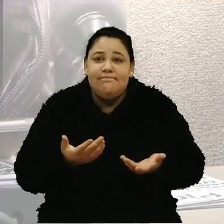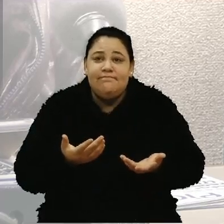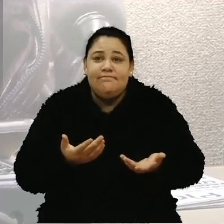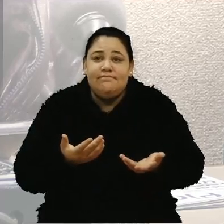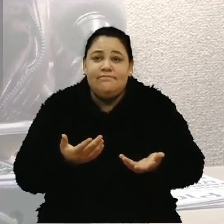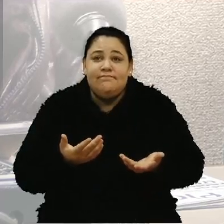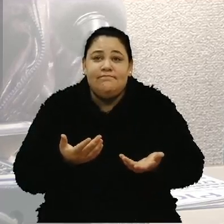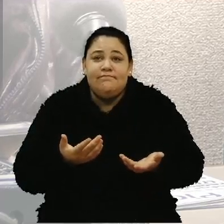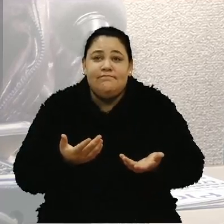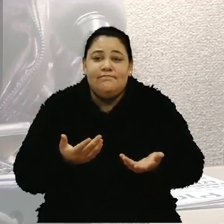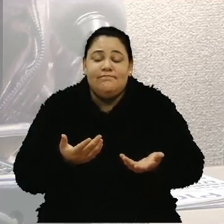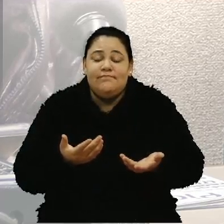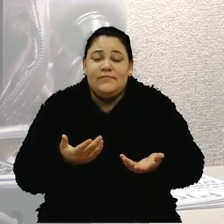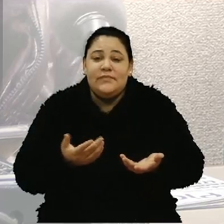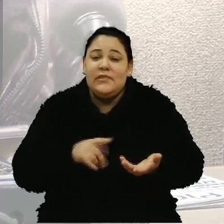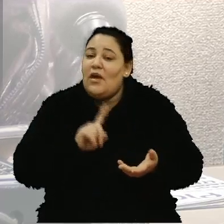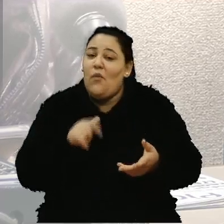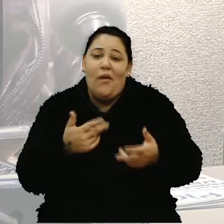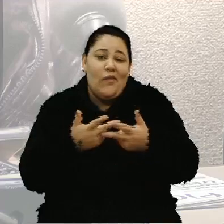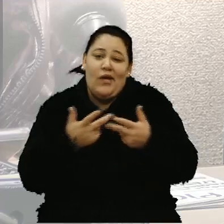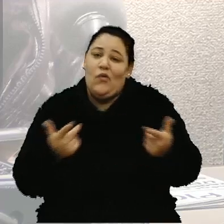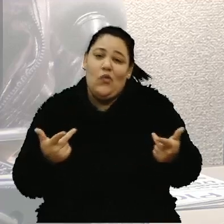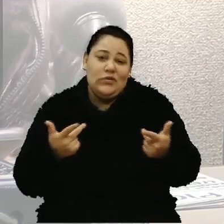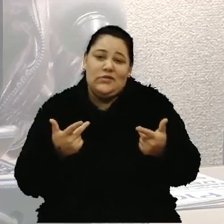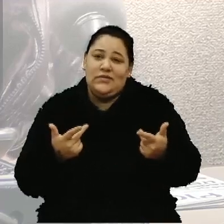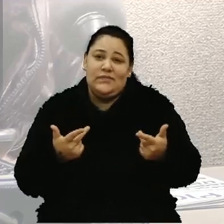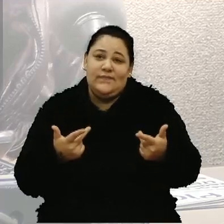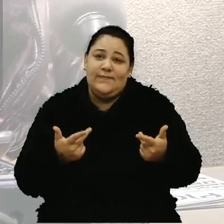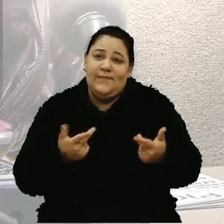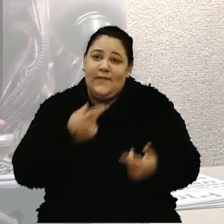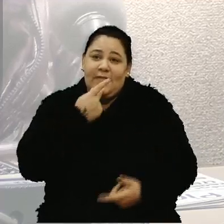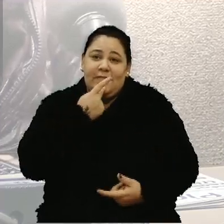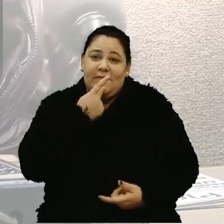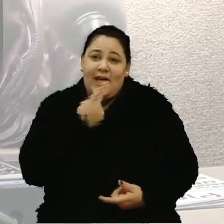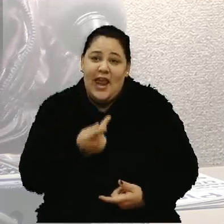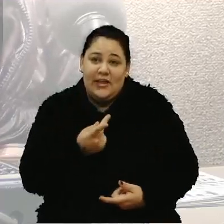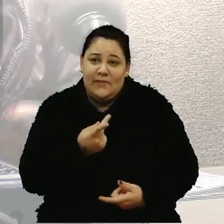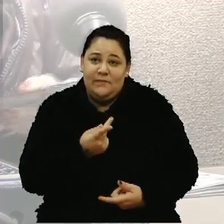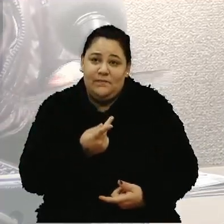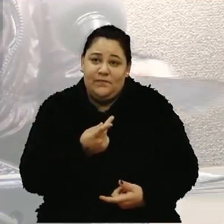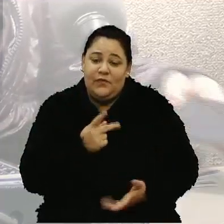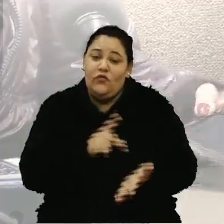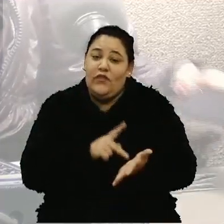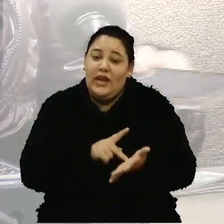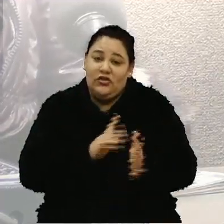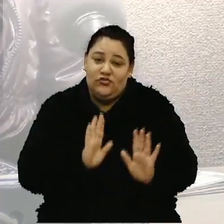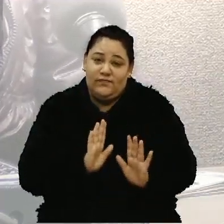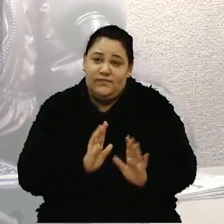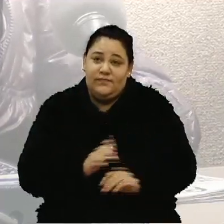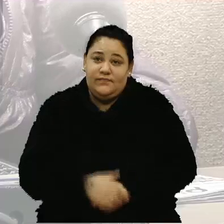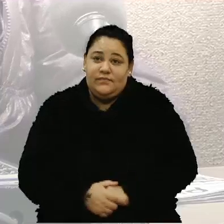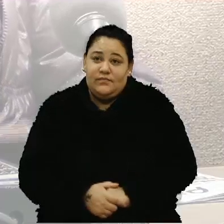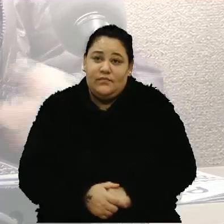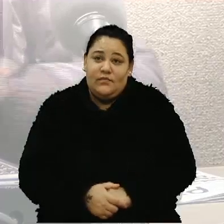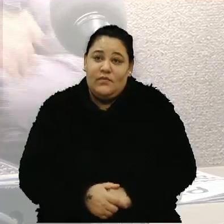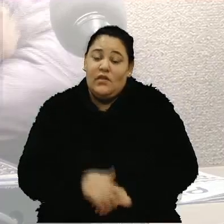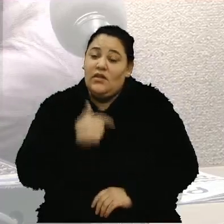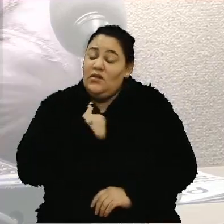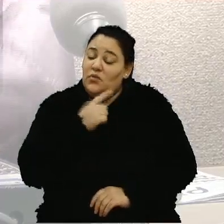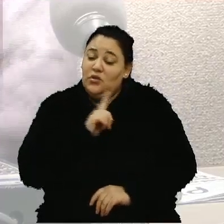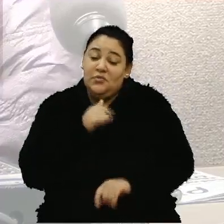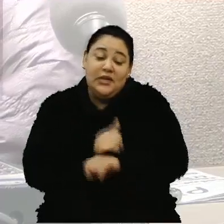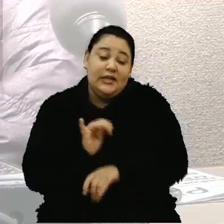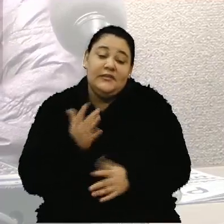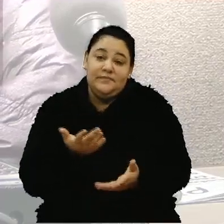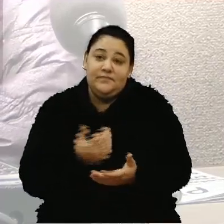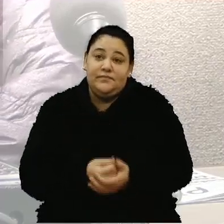não era uma coisa que estava sendo dita com verdades. Então eu não me enganei.